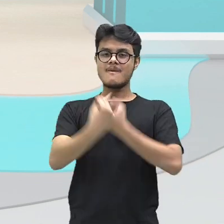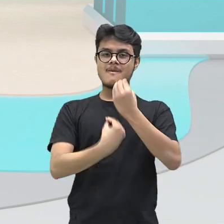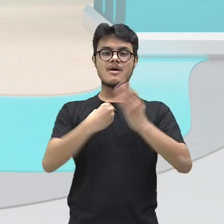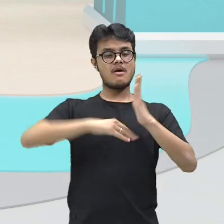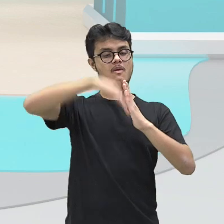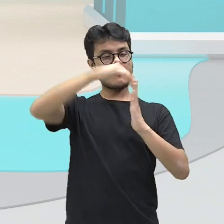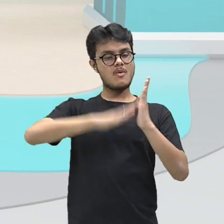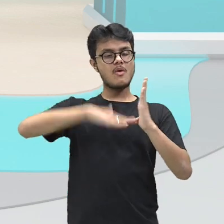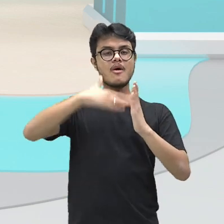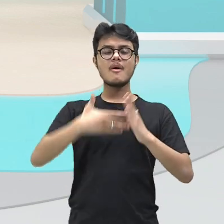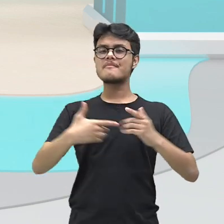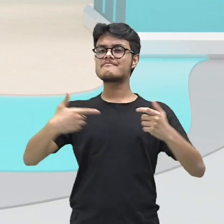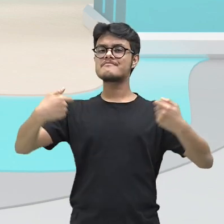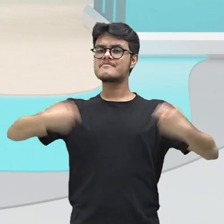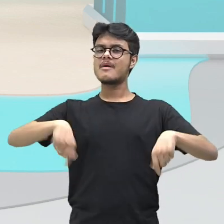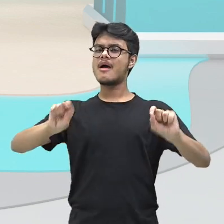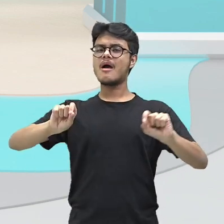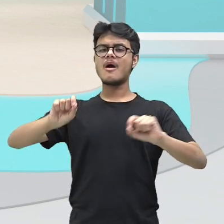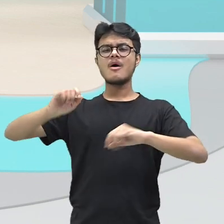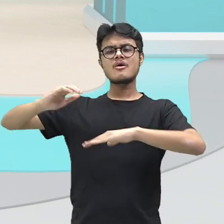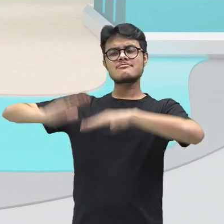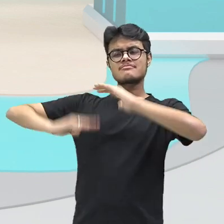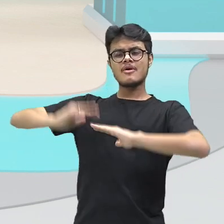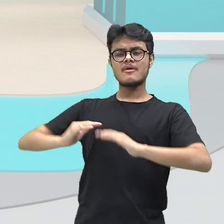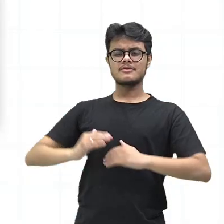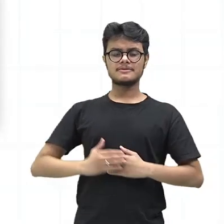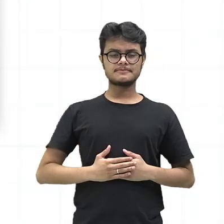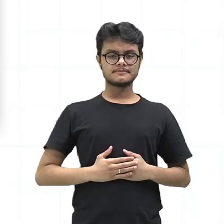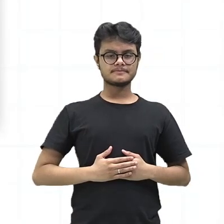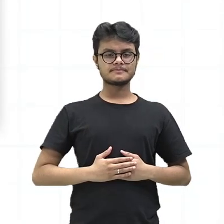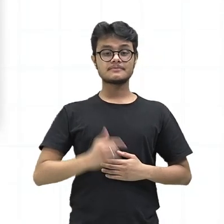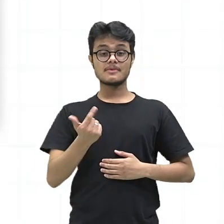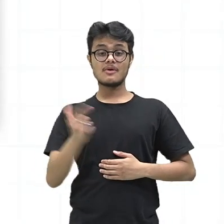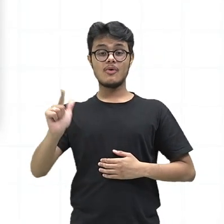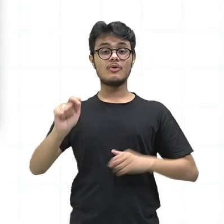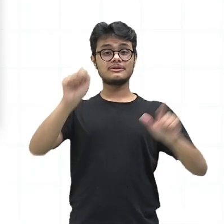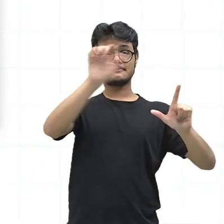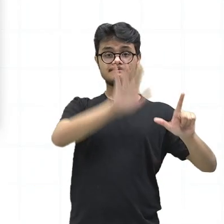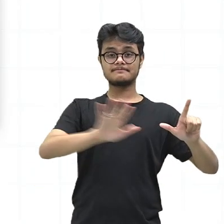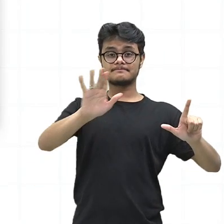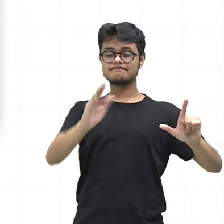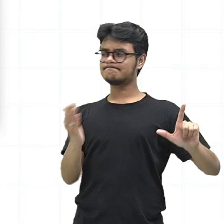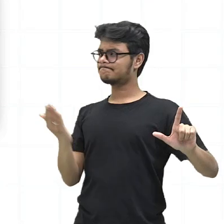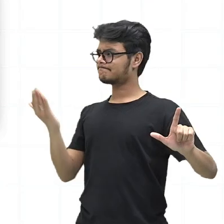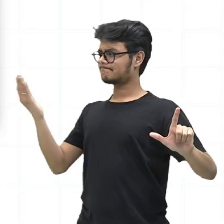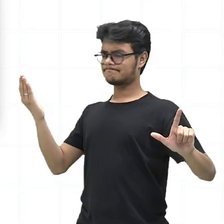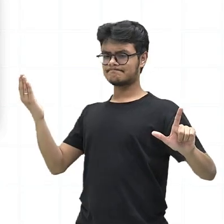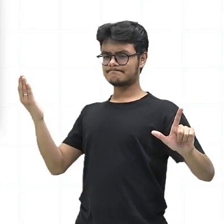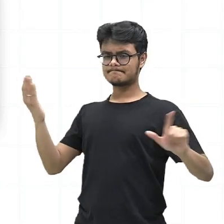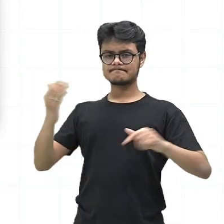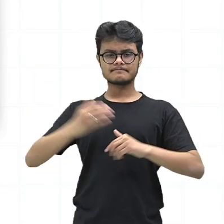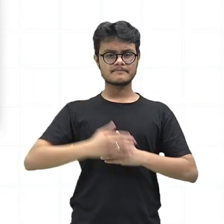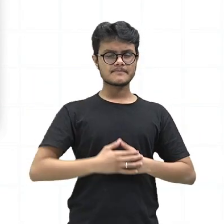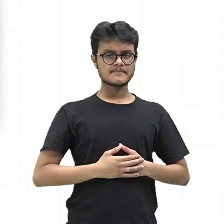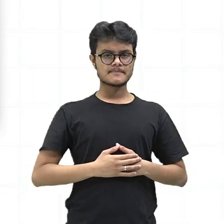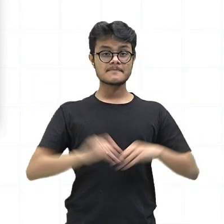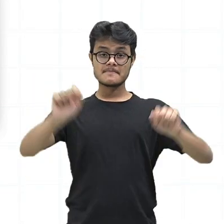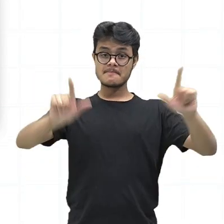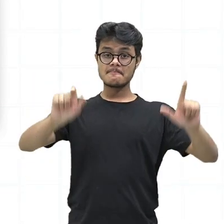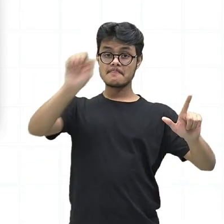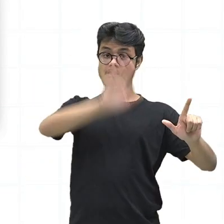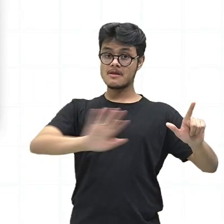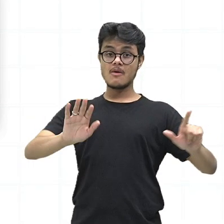a necessidade dos artistas. Vamos ver mais uma obra de arte. Aqui a gente já tem uma representação